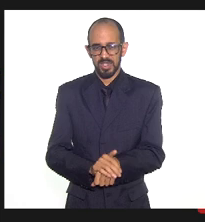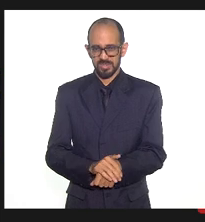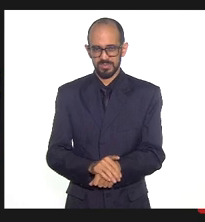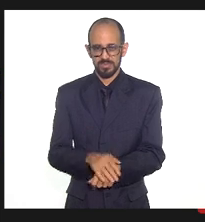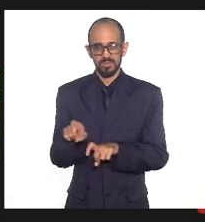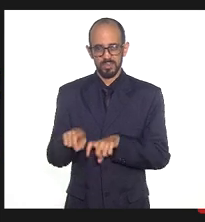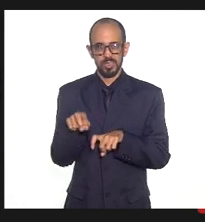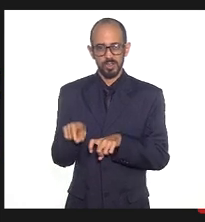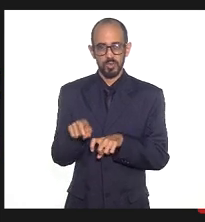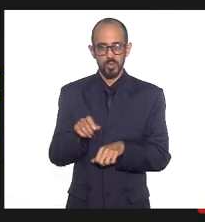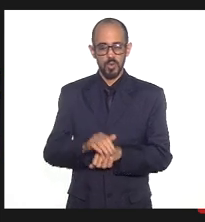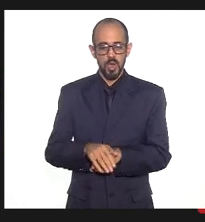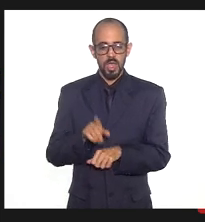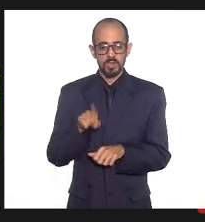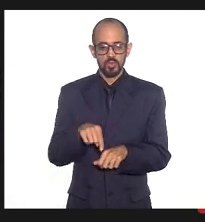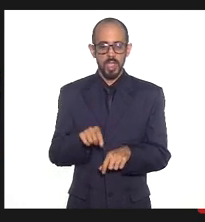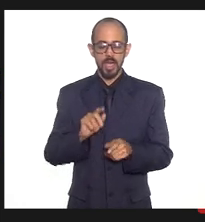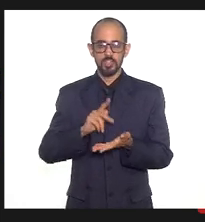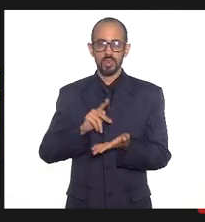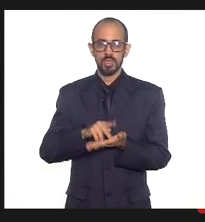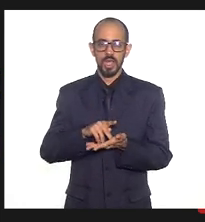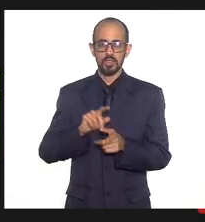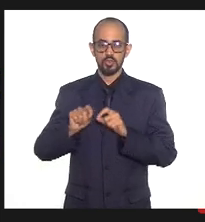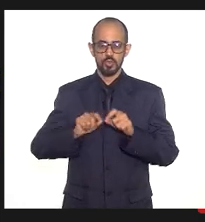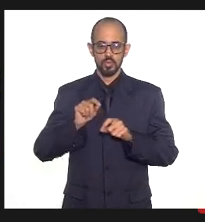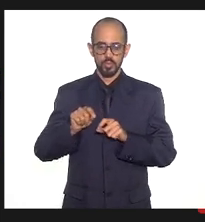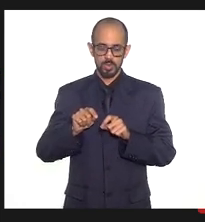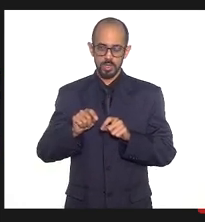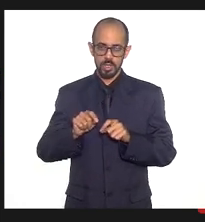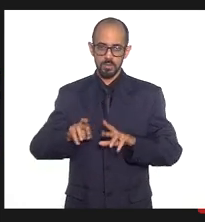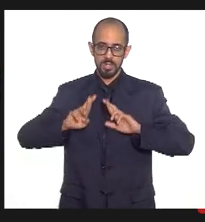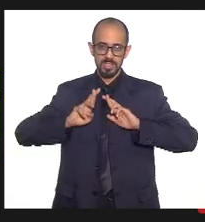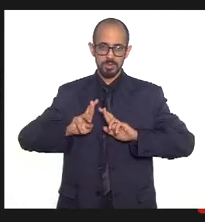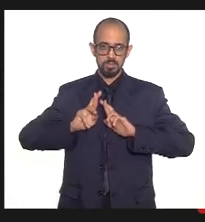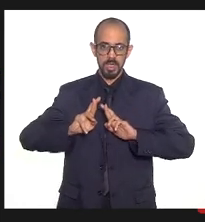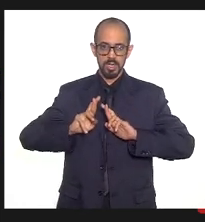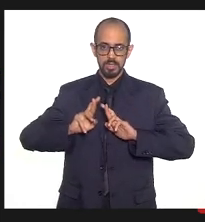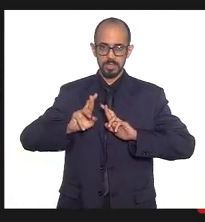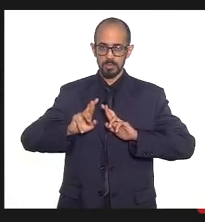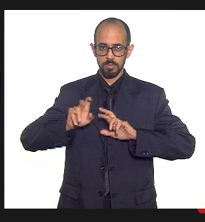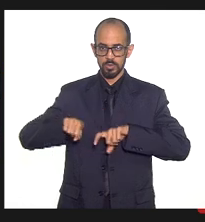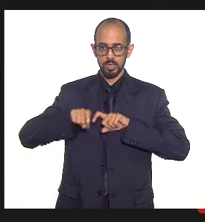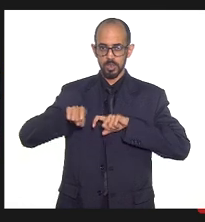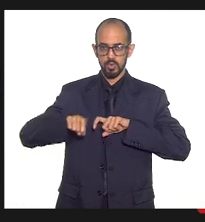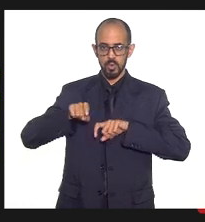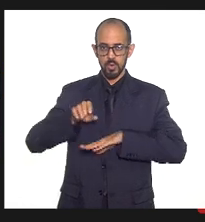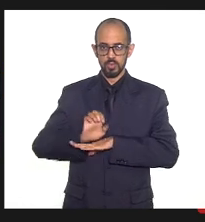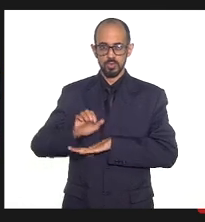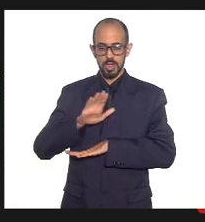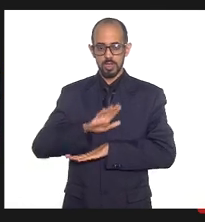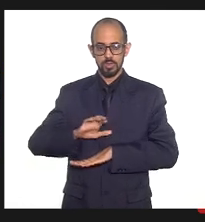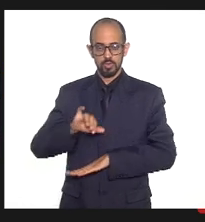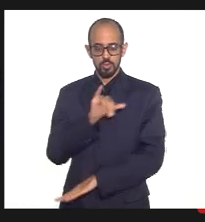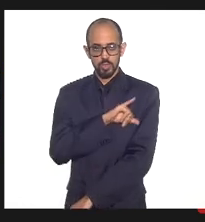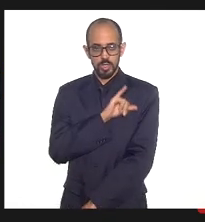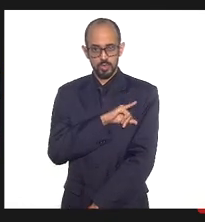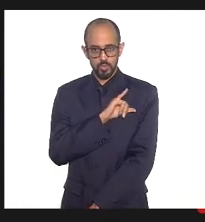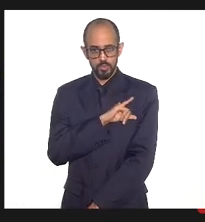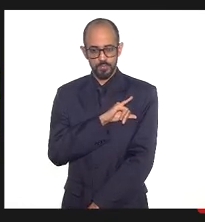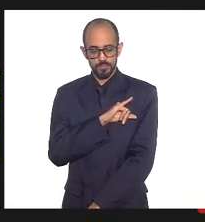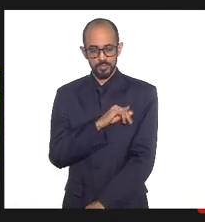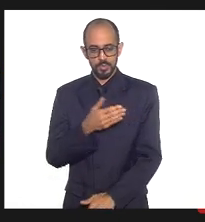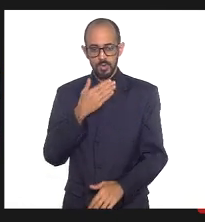Então, essa frente é uma frente realmente de esperança para o interior do Estado. Então, estou fazendo esse apelo para que ela